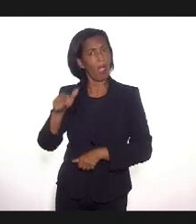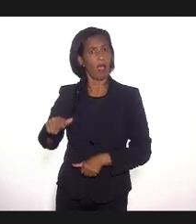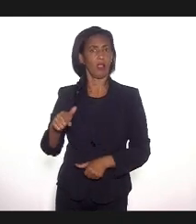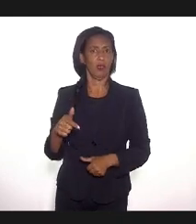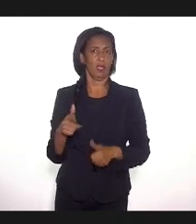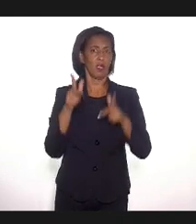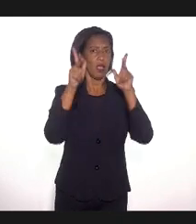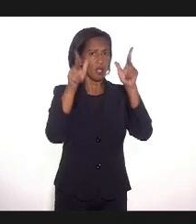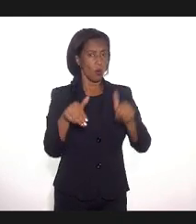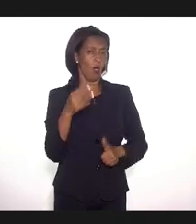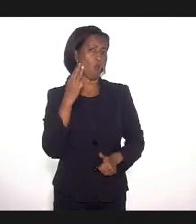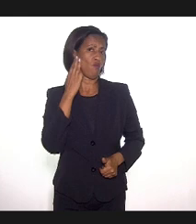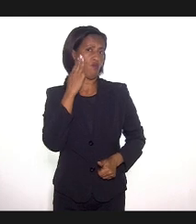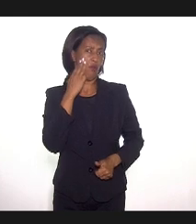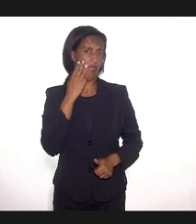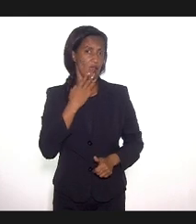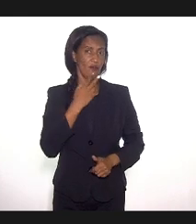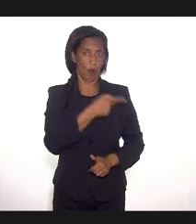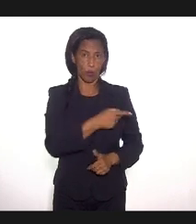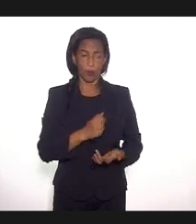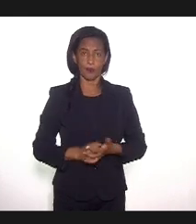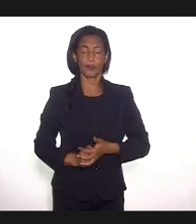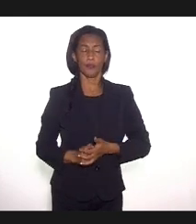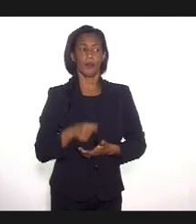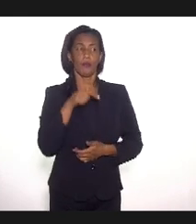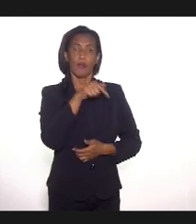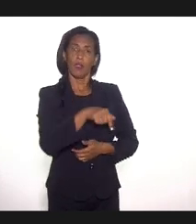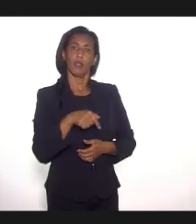Valdec assinalou, que há um projeto